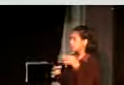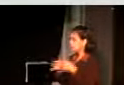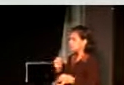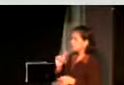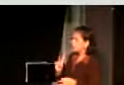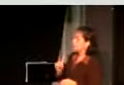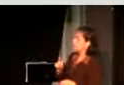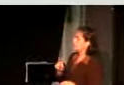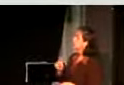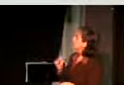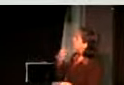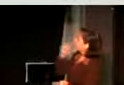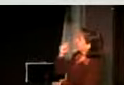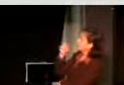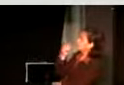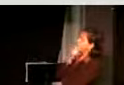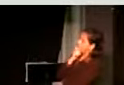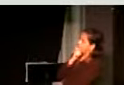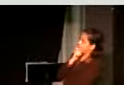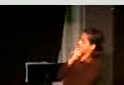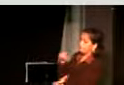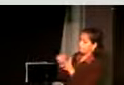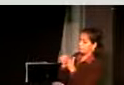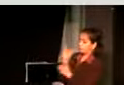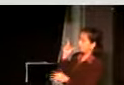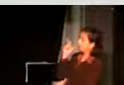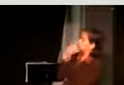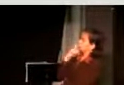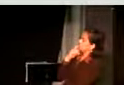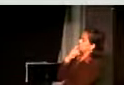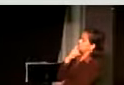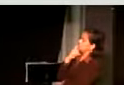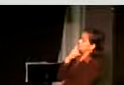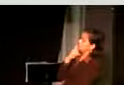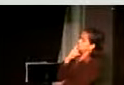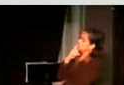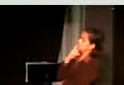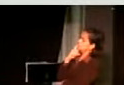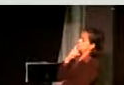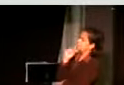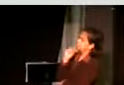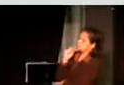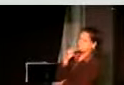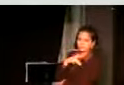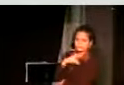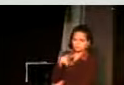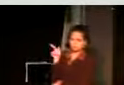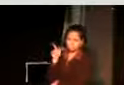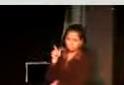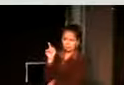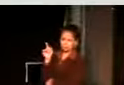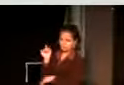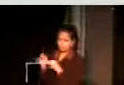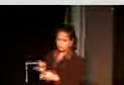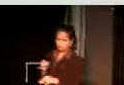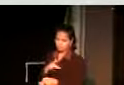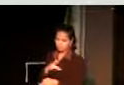começar desde o primeiro pode comentar à vontade fica à